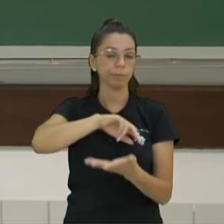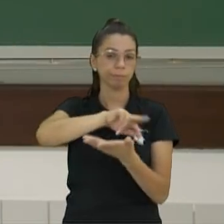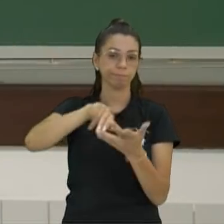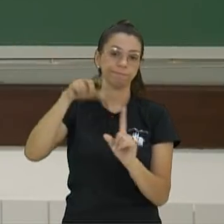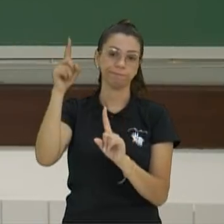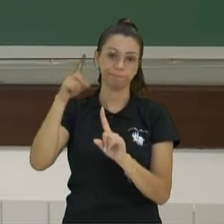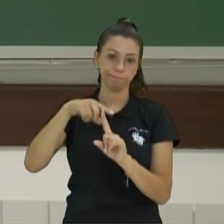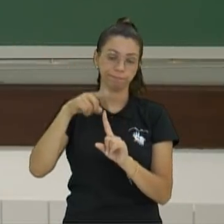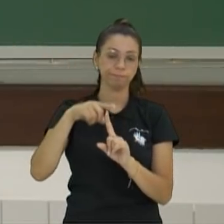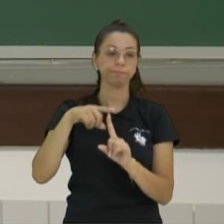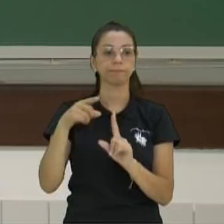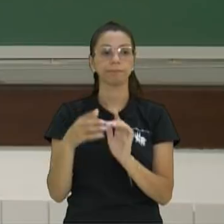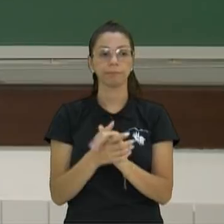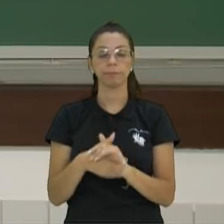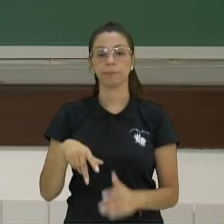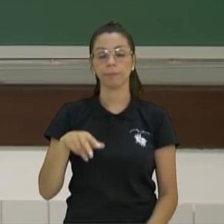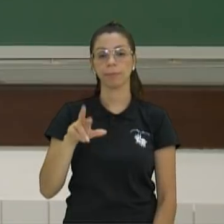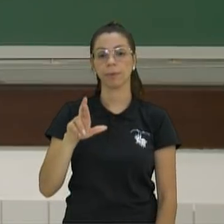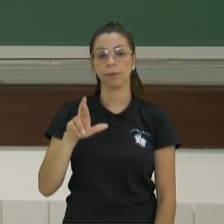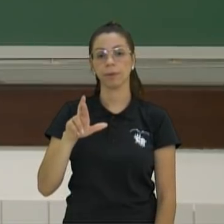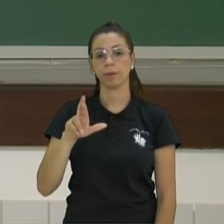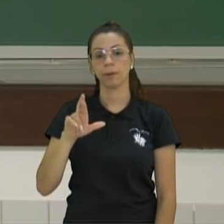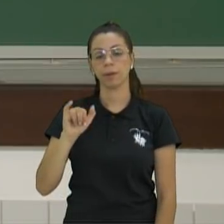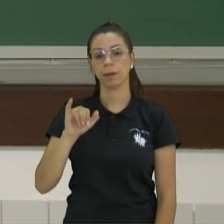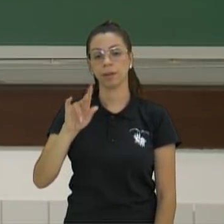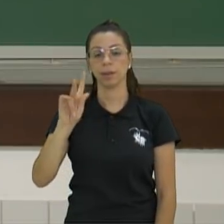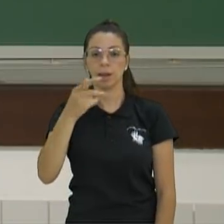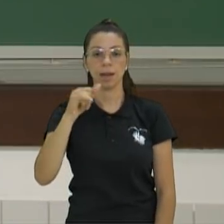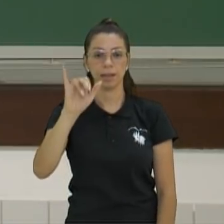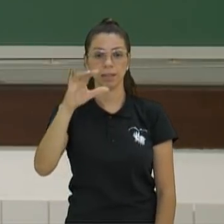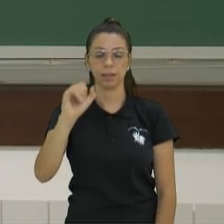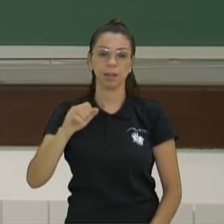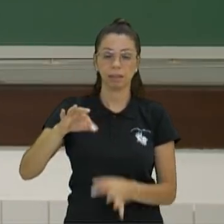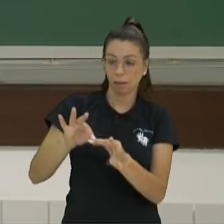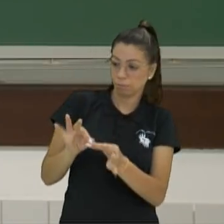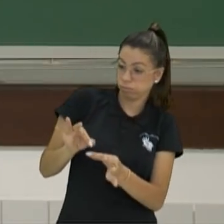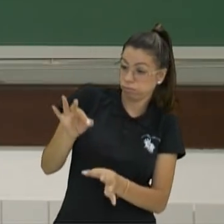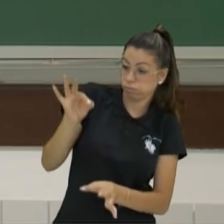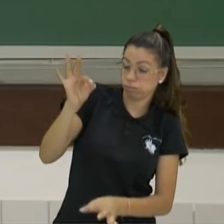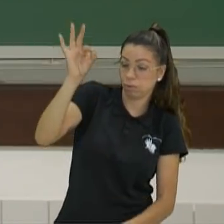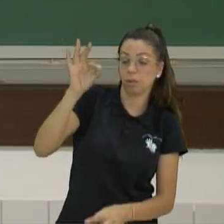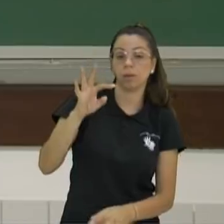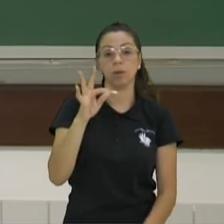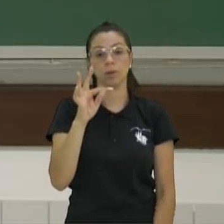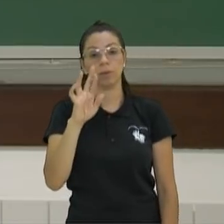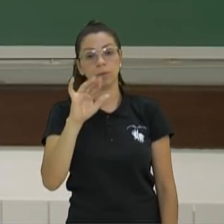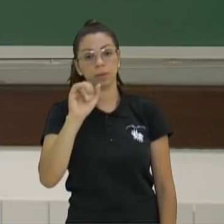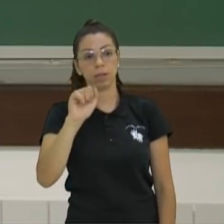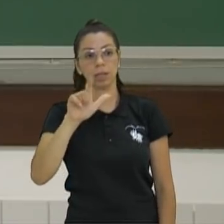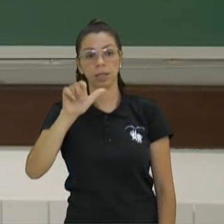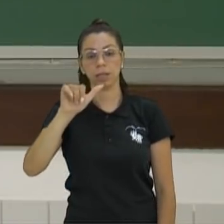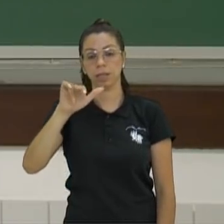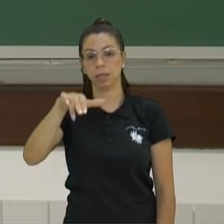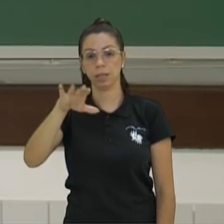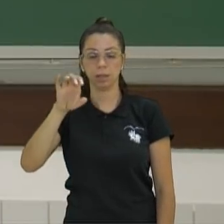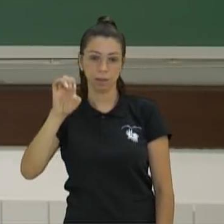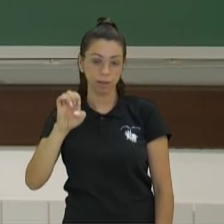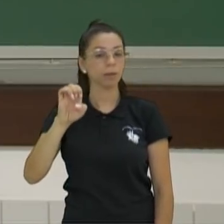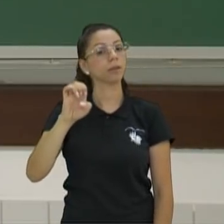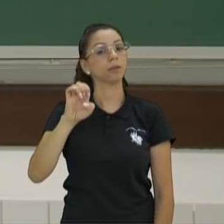né? O highline, que é aquele slackline em grandes alturas, o trickline, que é o slackline